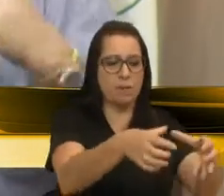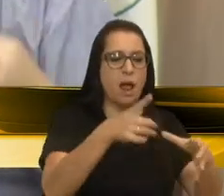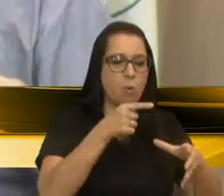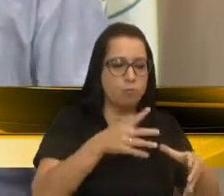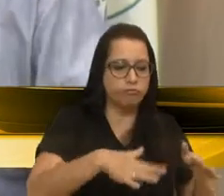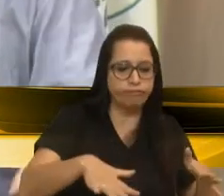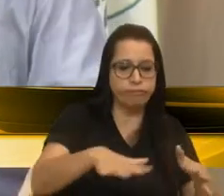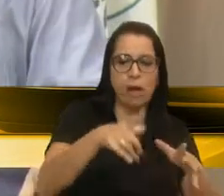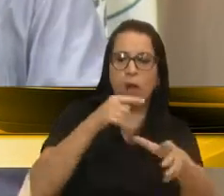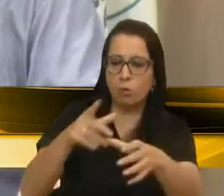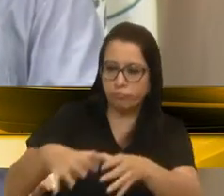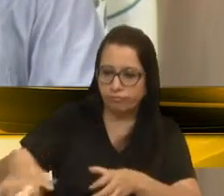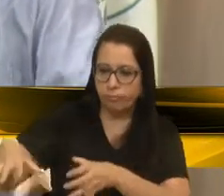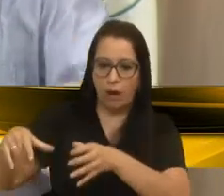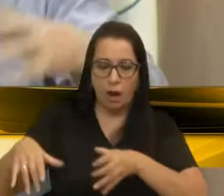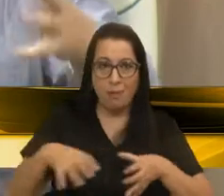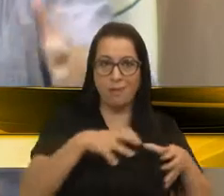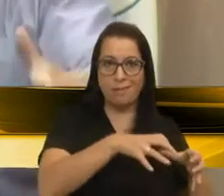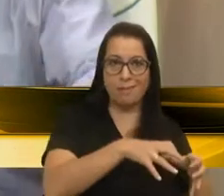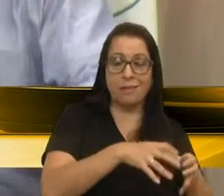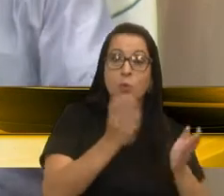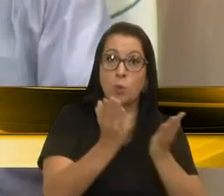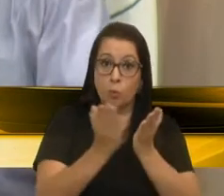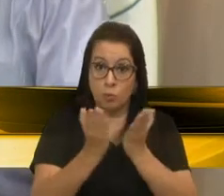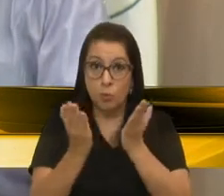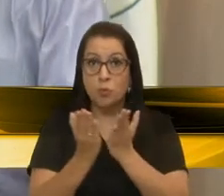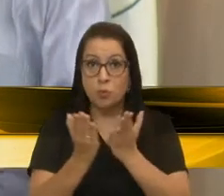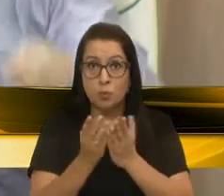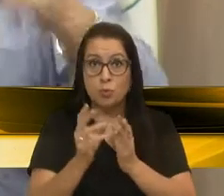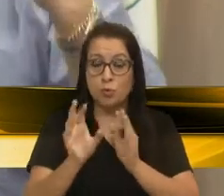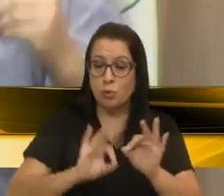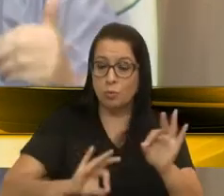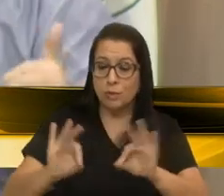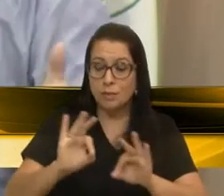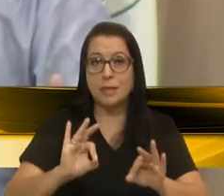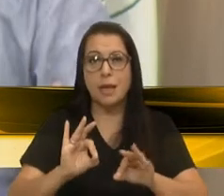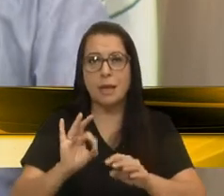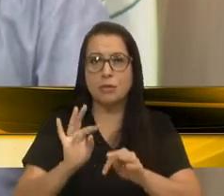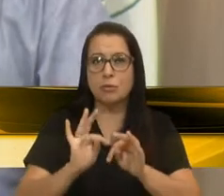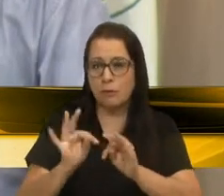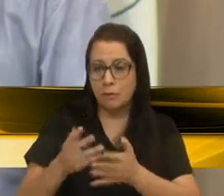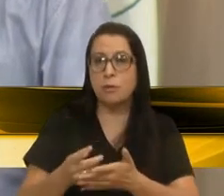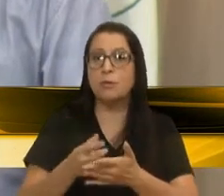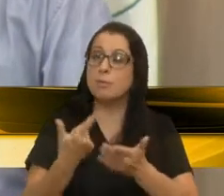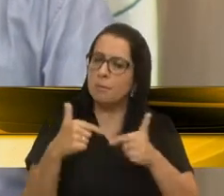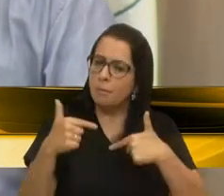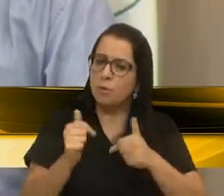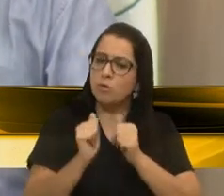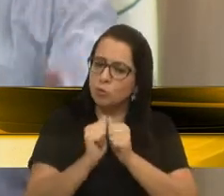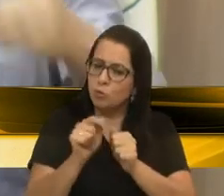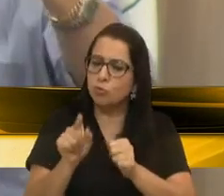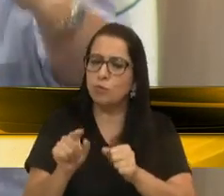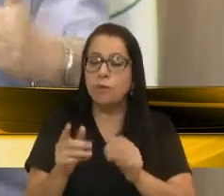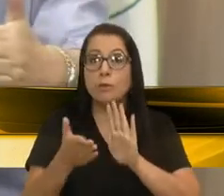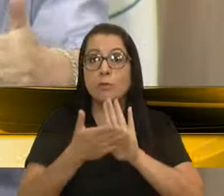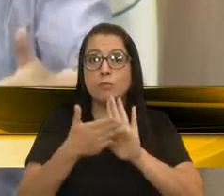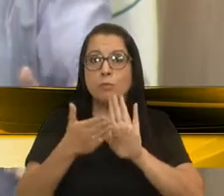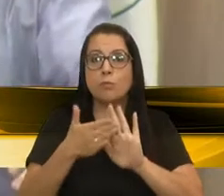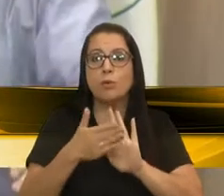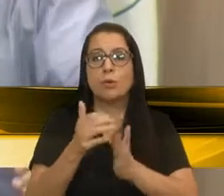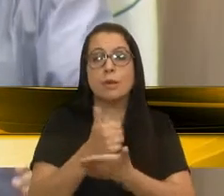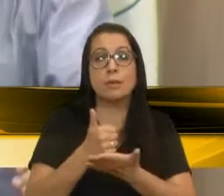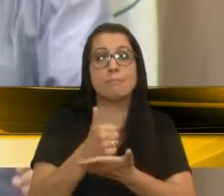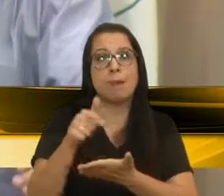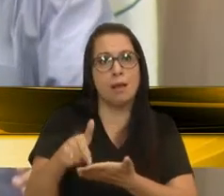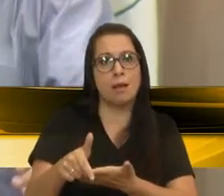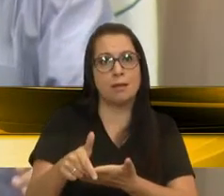aquele estudo de recursos hídricos, o plano diretor de esgoto, trabalhou as suas propostas com base